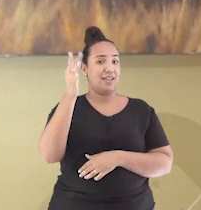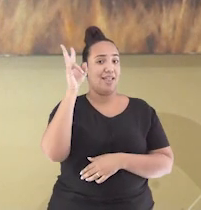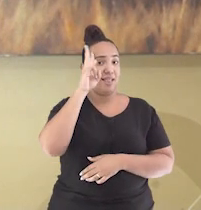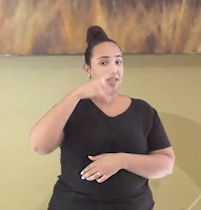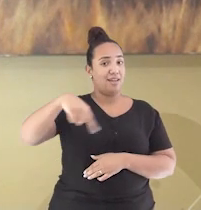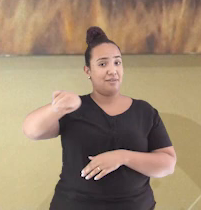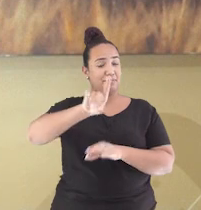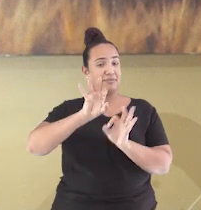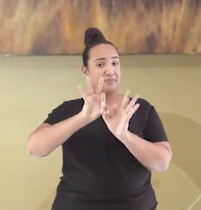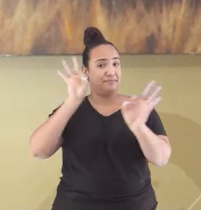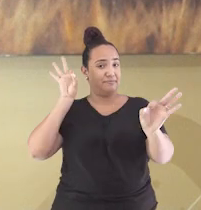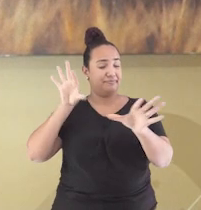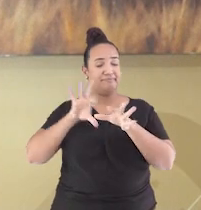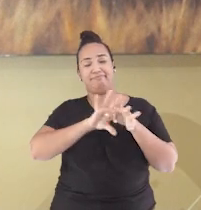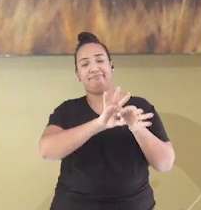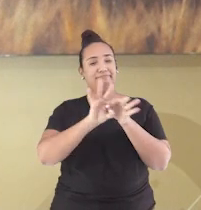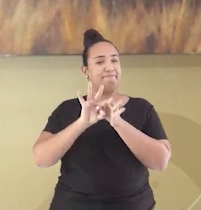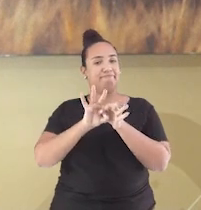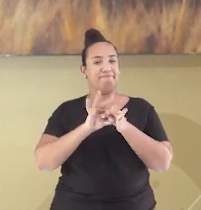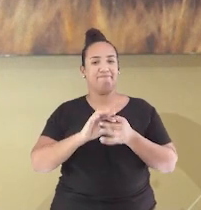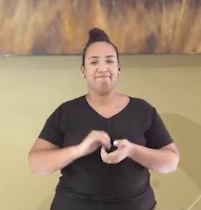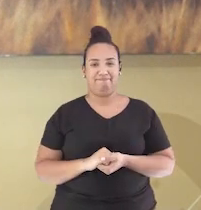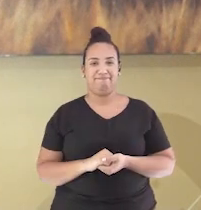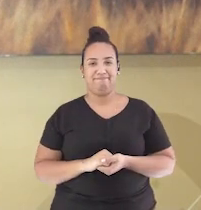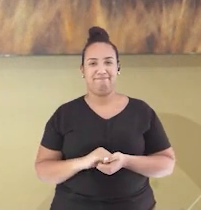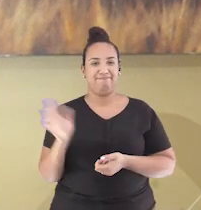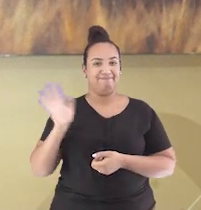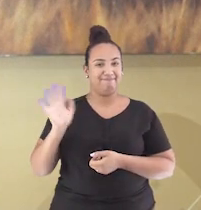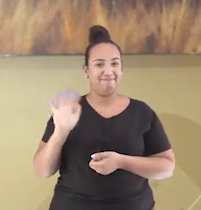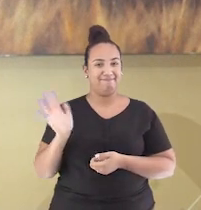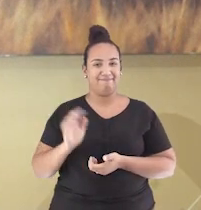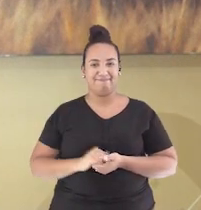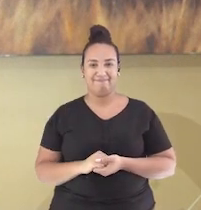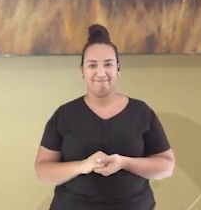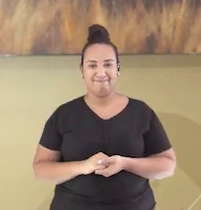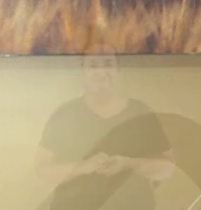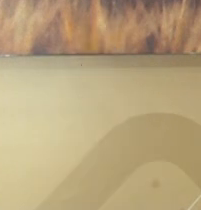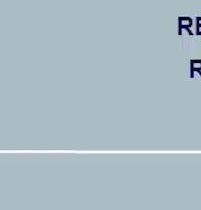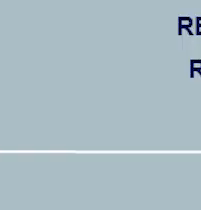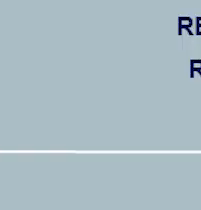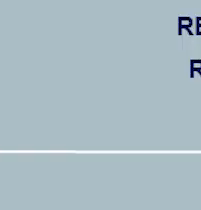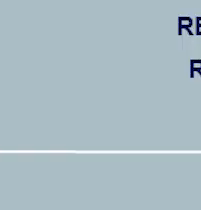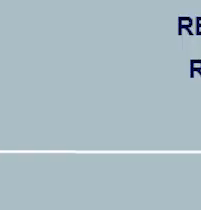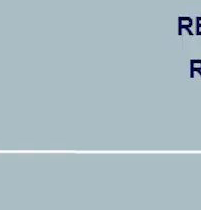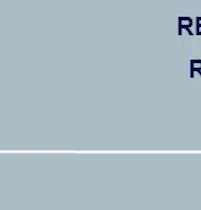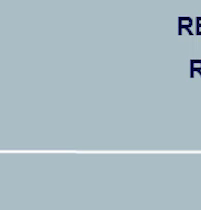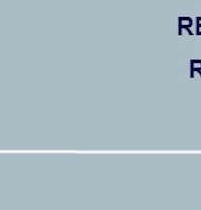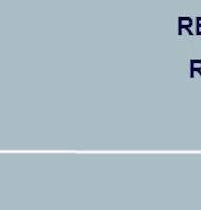programa e não se esqueçam, mesmo distantes, estamos juntos. Tchau, gente!